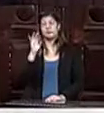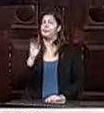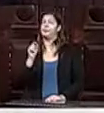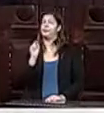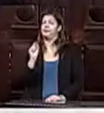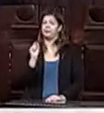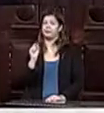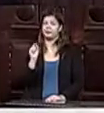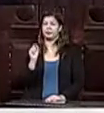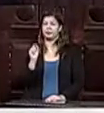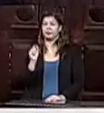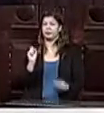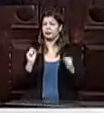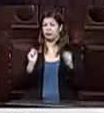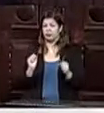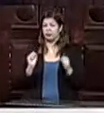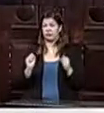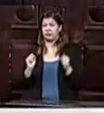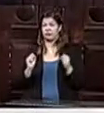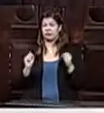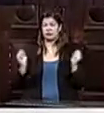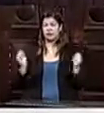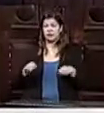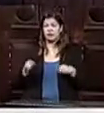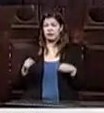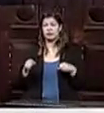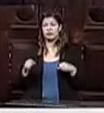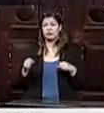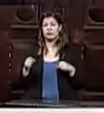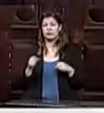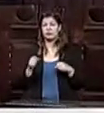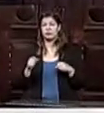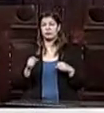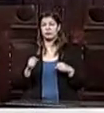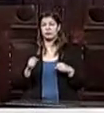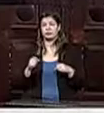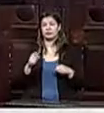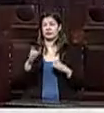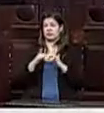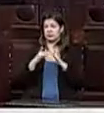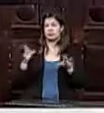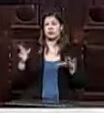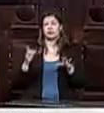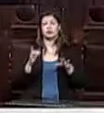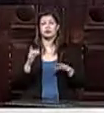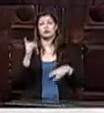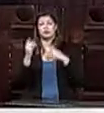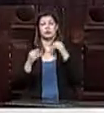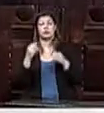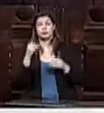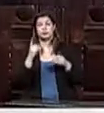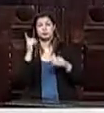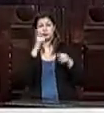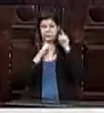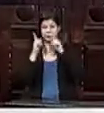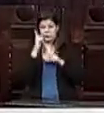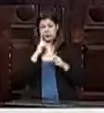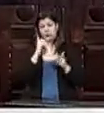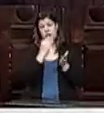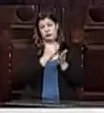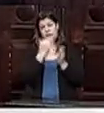imaginar que tem alguma saída que não passe democraticamente pelo